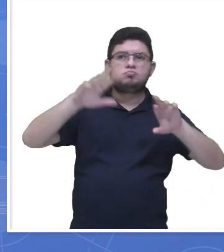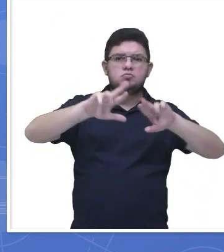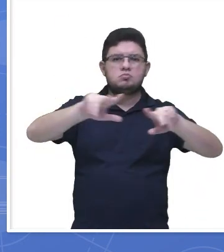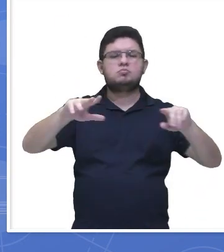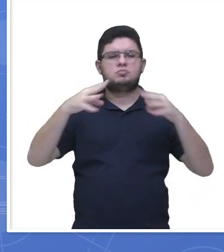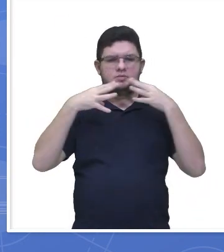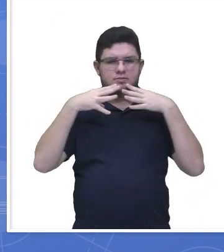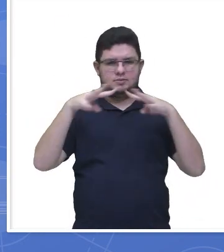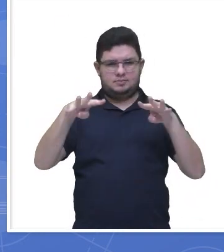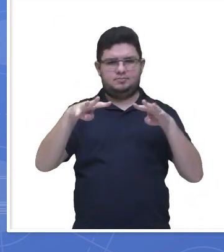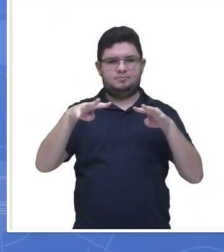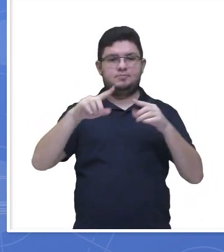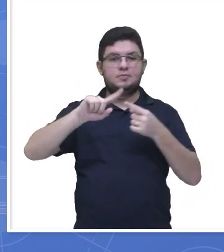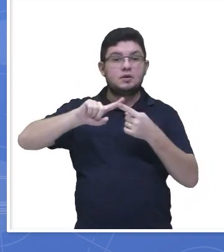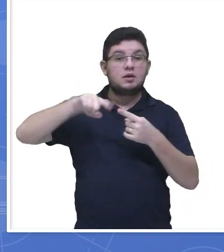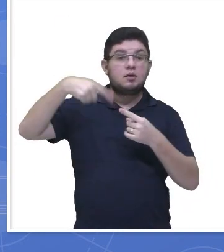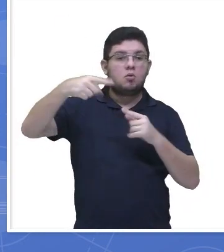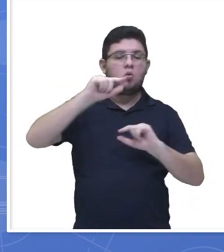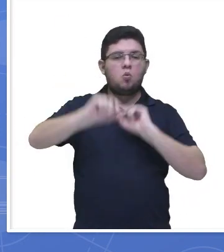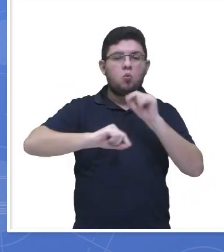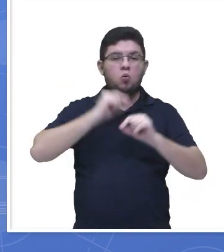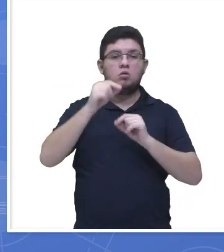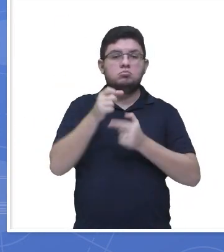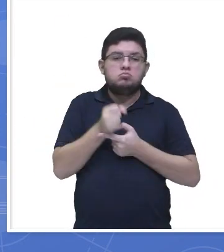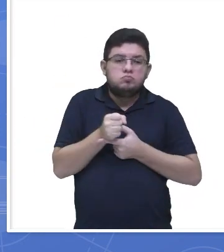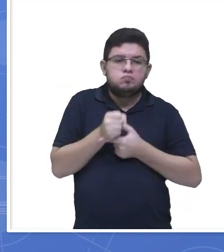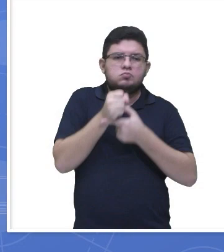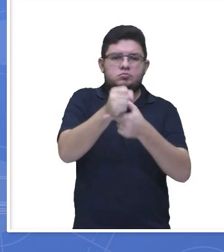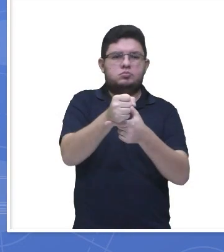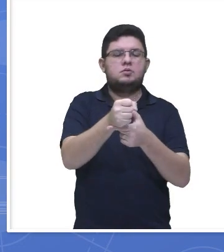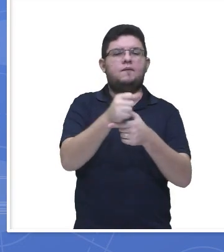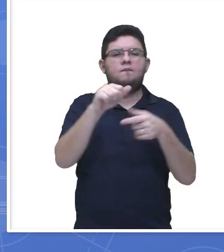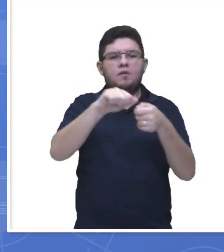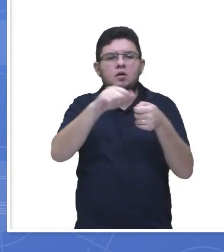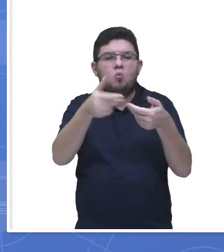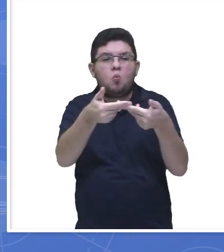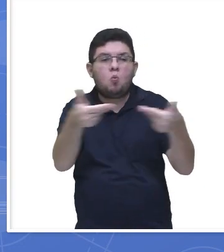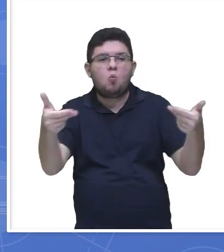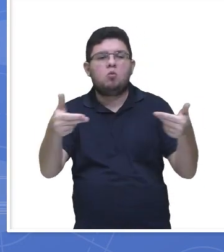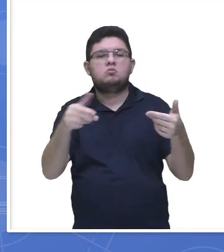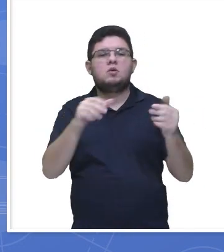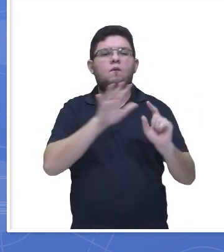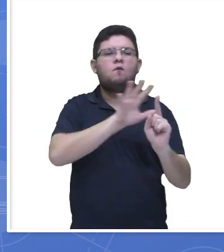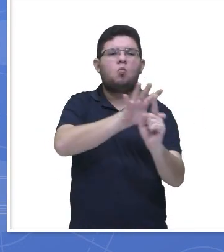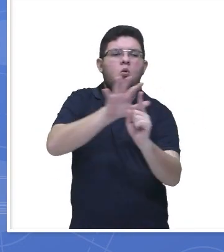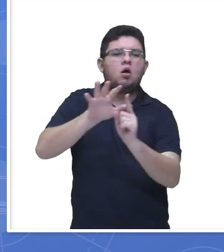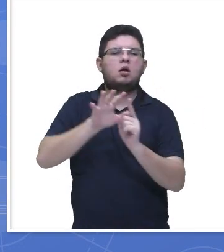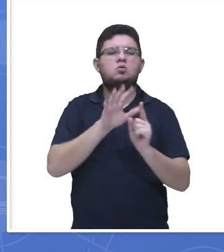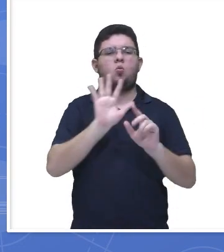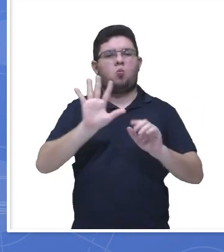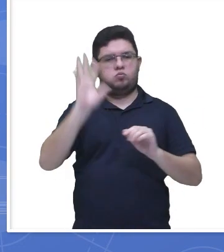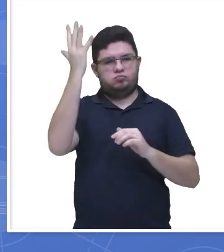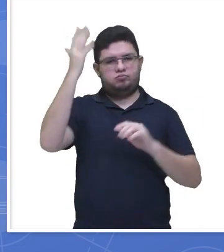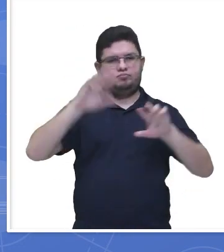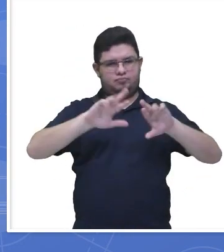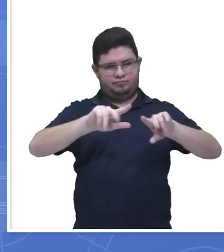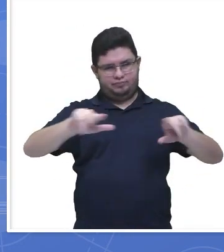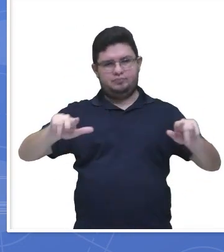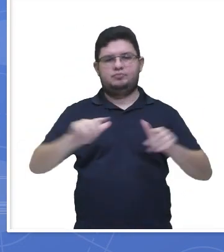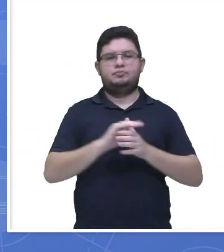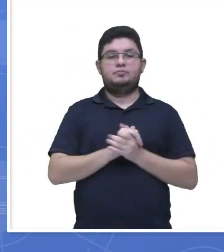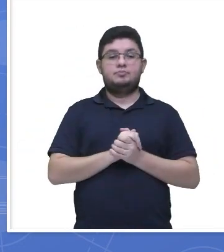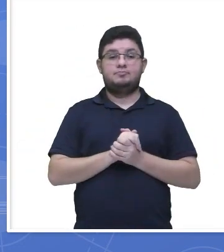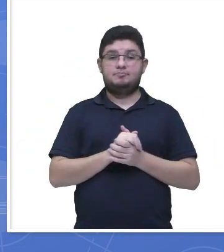isso, vir a intervir cada vez mais nos acontecimentos ao nosso redor.